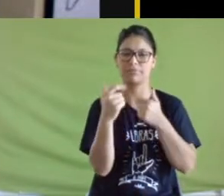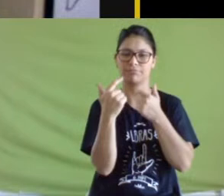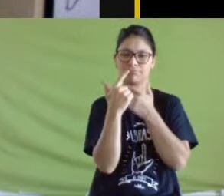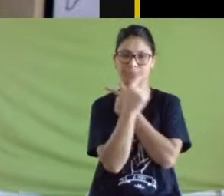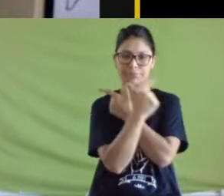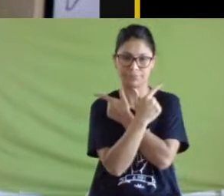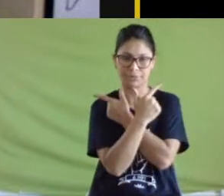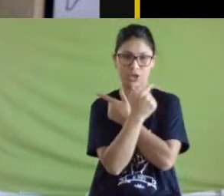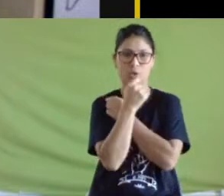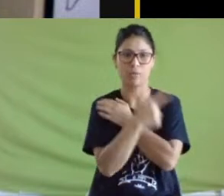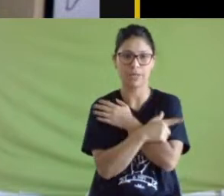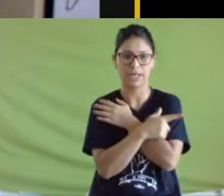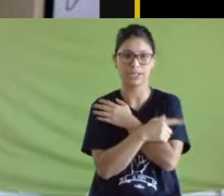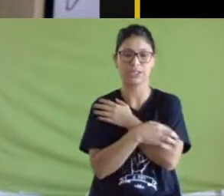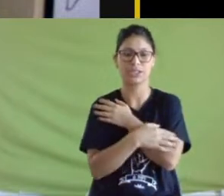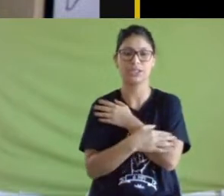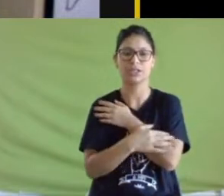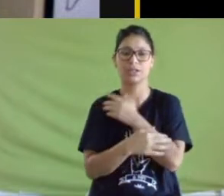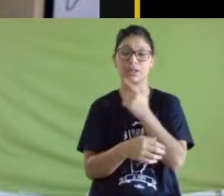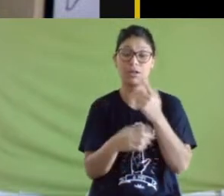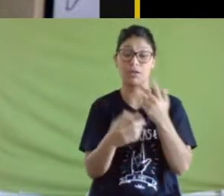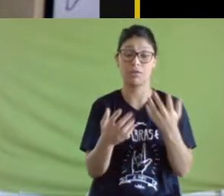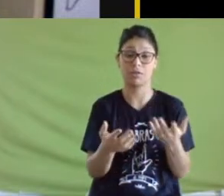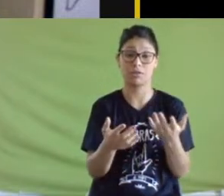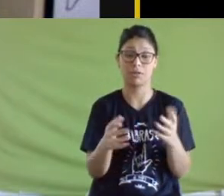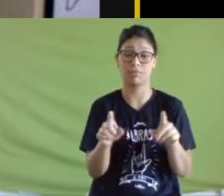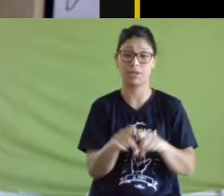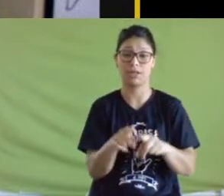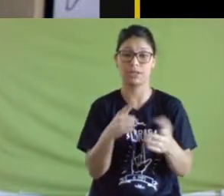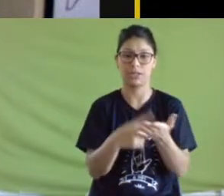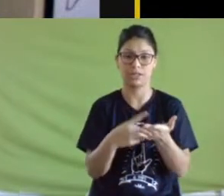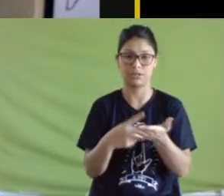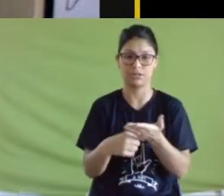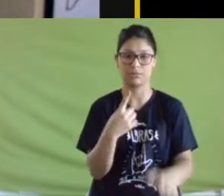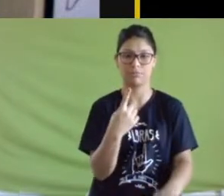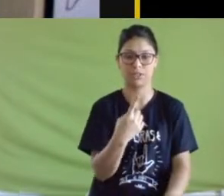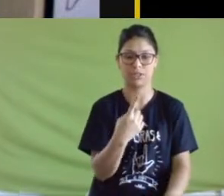ficou evidentíssimo para mim, o tratado é de